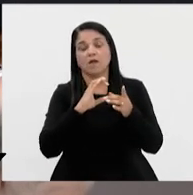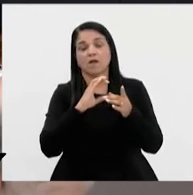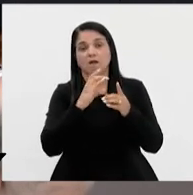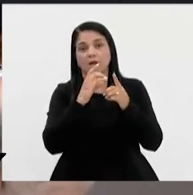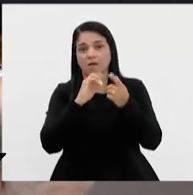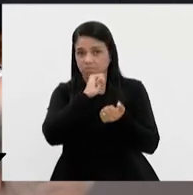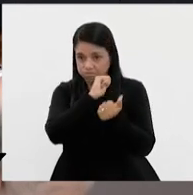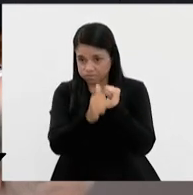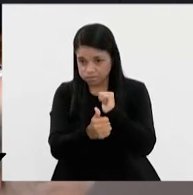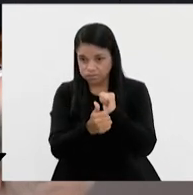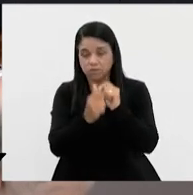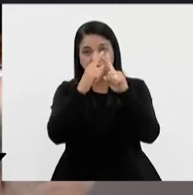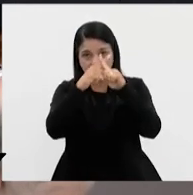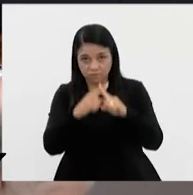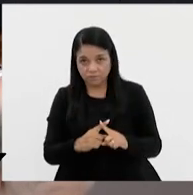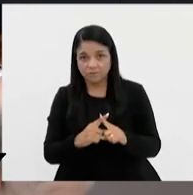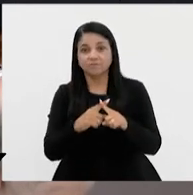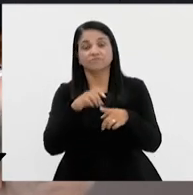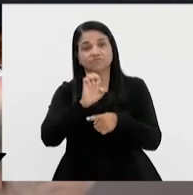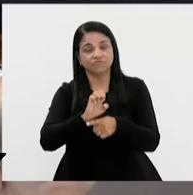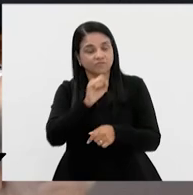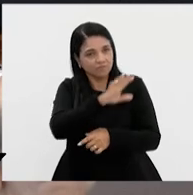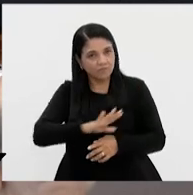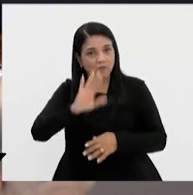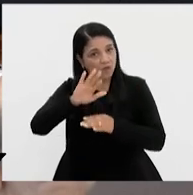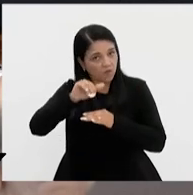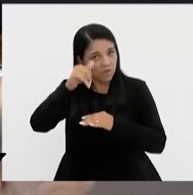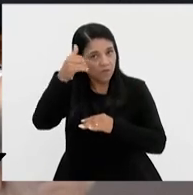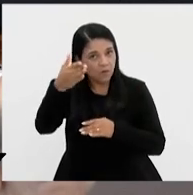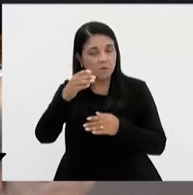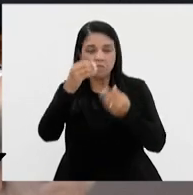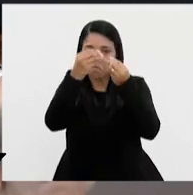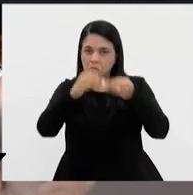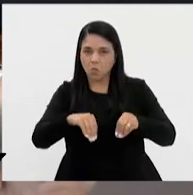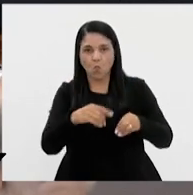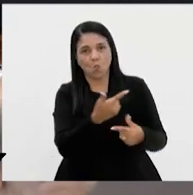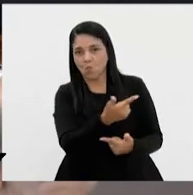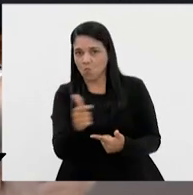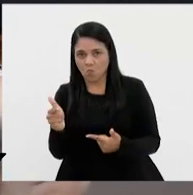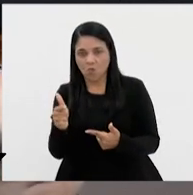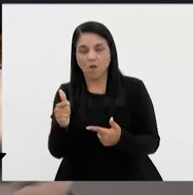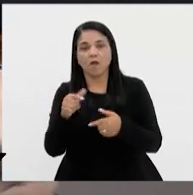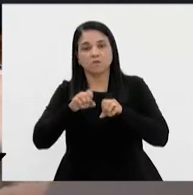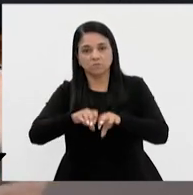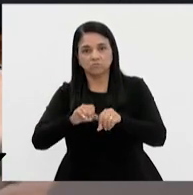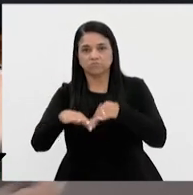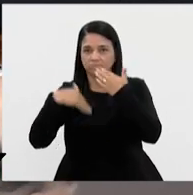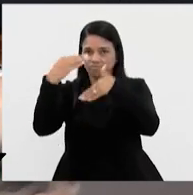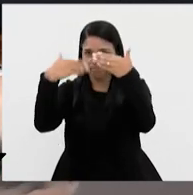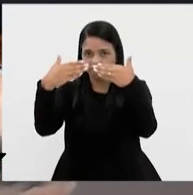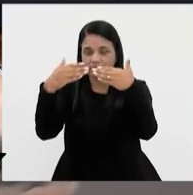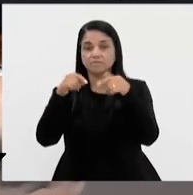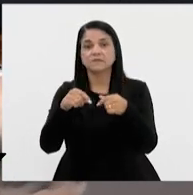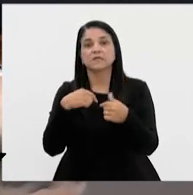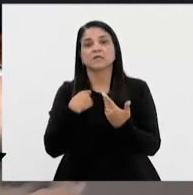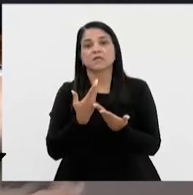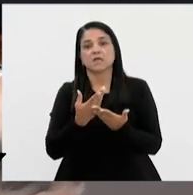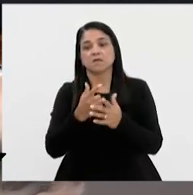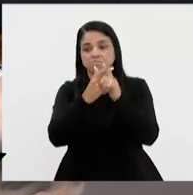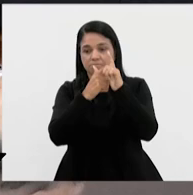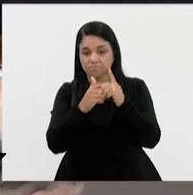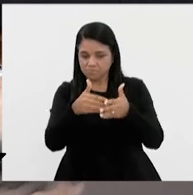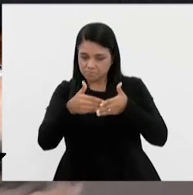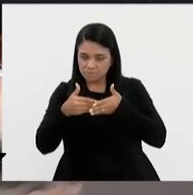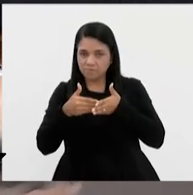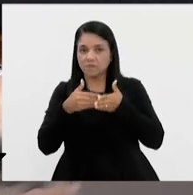esportivos oficiais no âmbito estadual, nacional e internacional, sem prejuízo ao desenvolvimento educacional. 1. Dispensa das aulas durante o período que